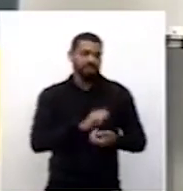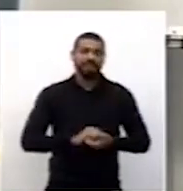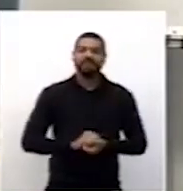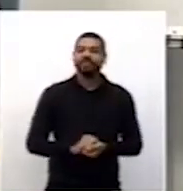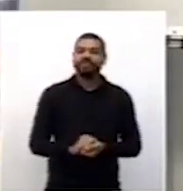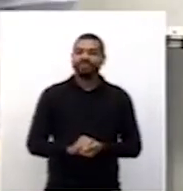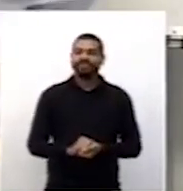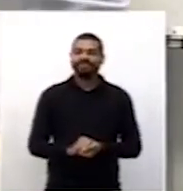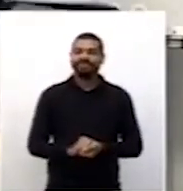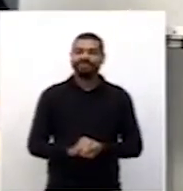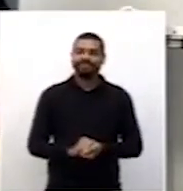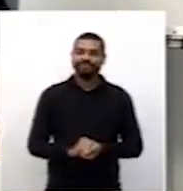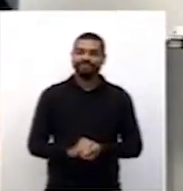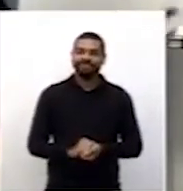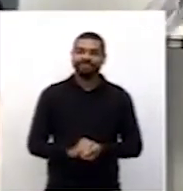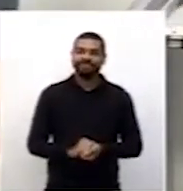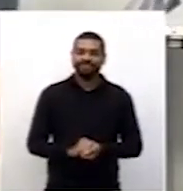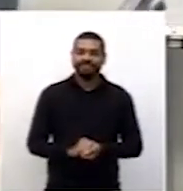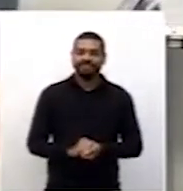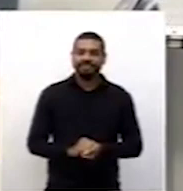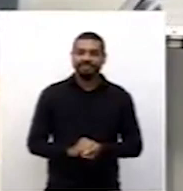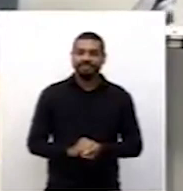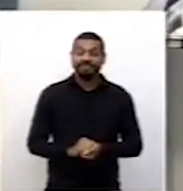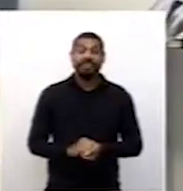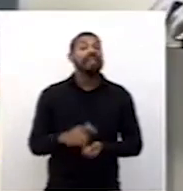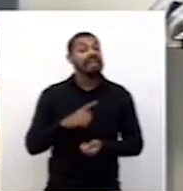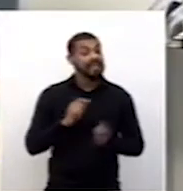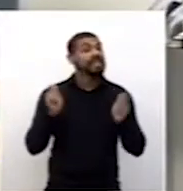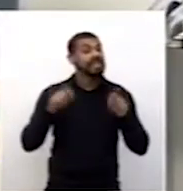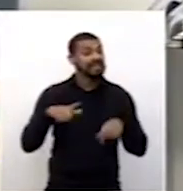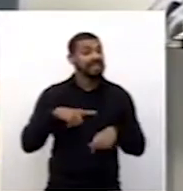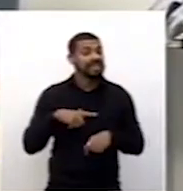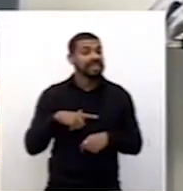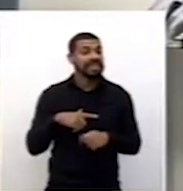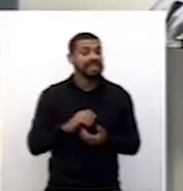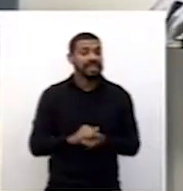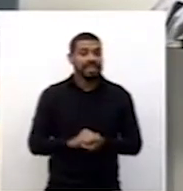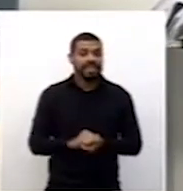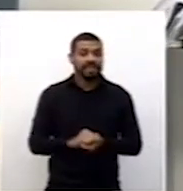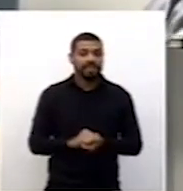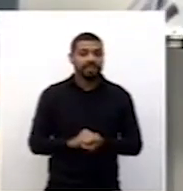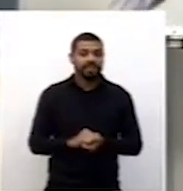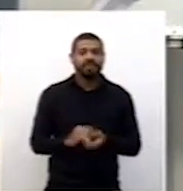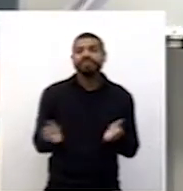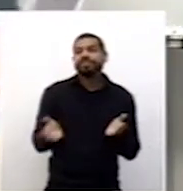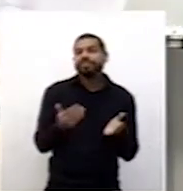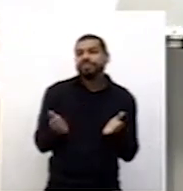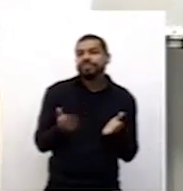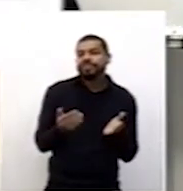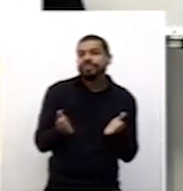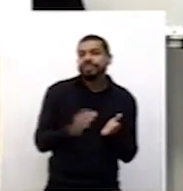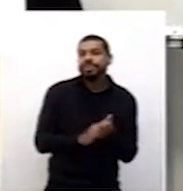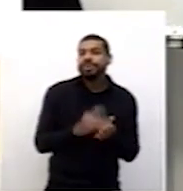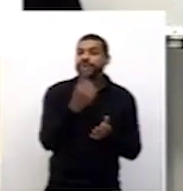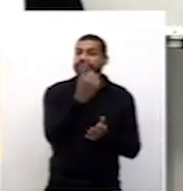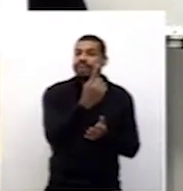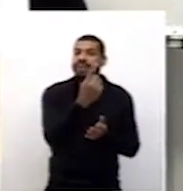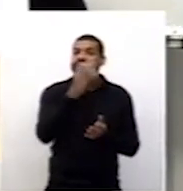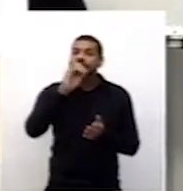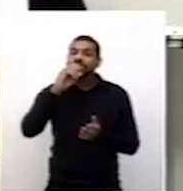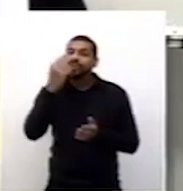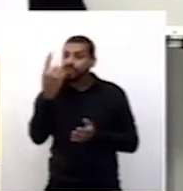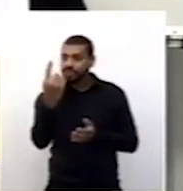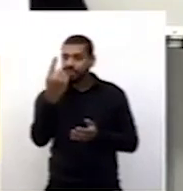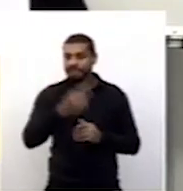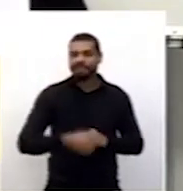caderno aqui, sua apostila. Olha, nós temos aqui on page 101, página 101,